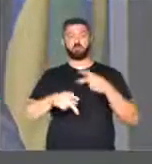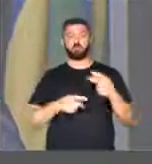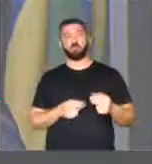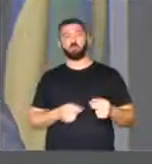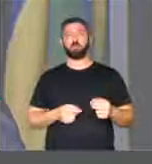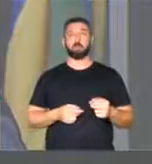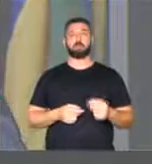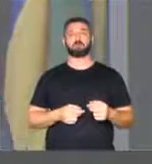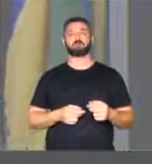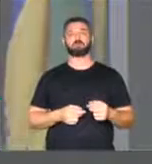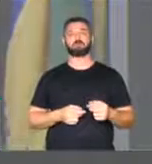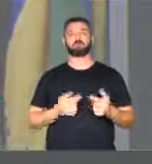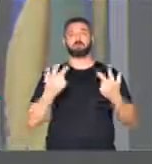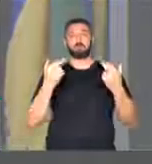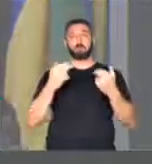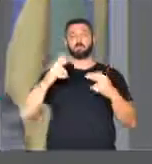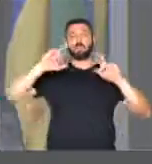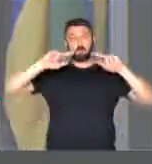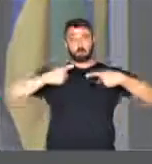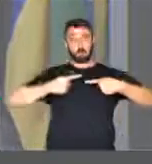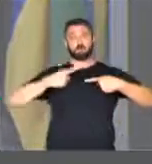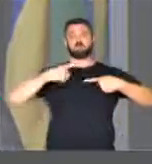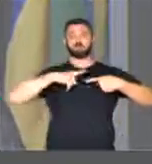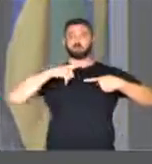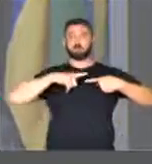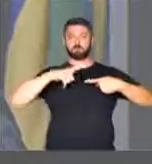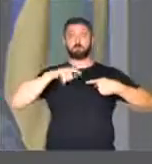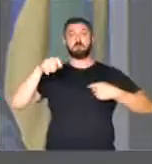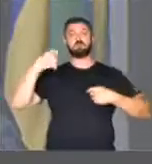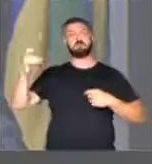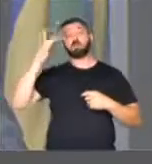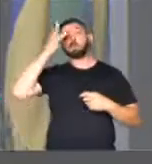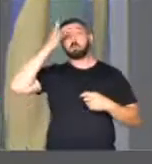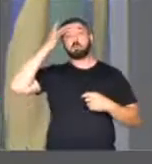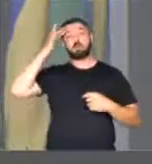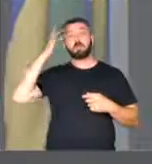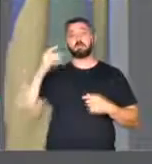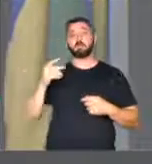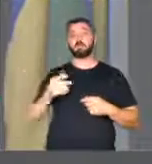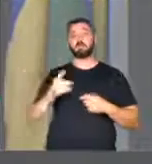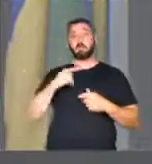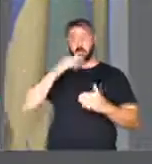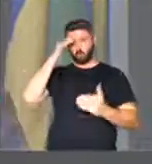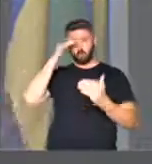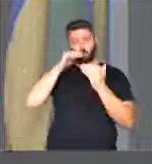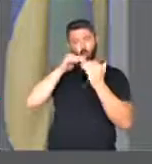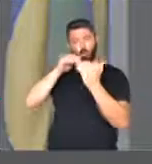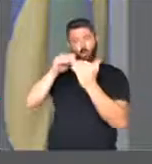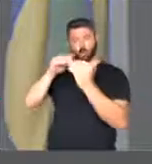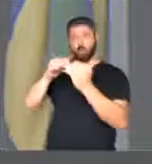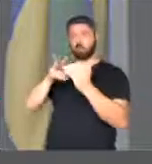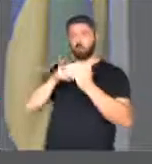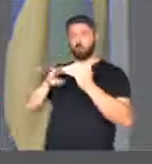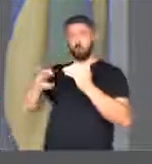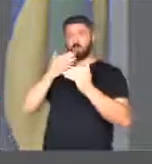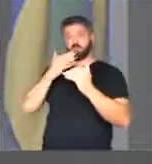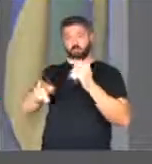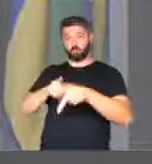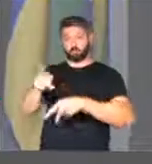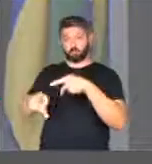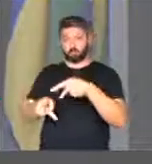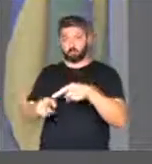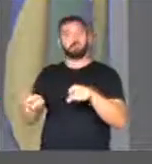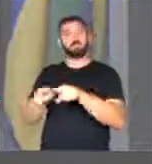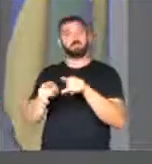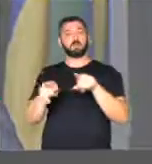população, da mesma forma como soube reconhecer aqueles que mantiveram uma linha de coerência e de trabalho pela